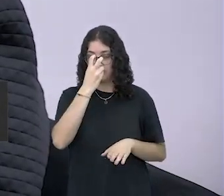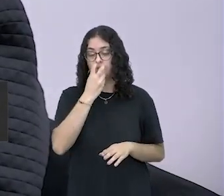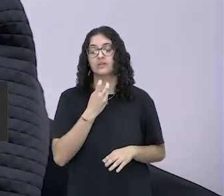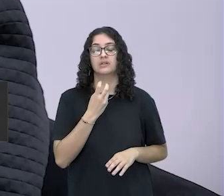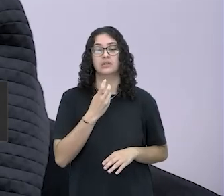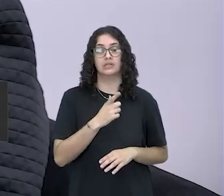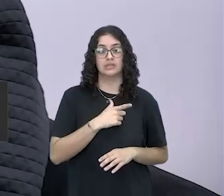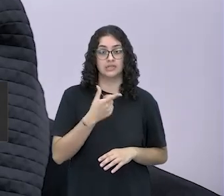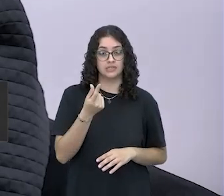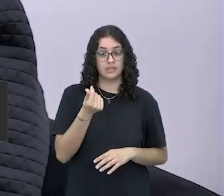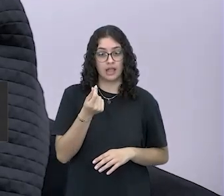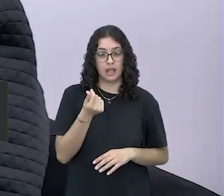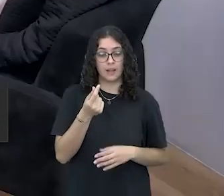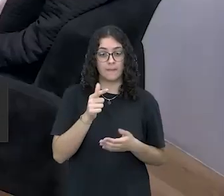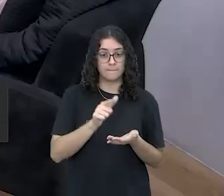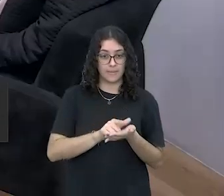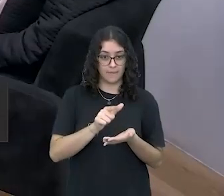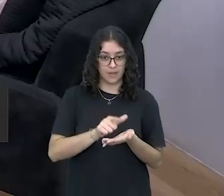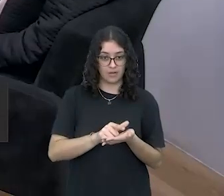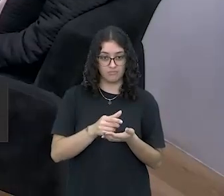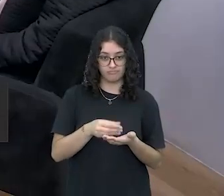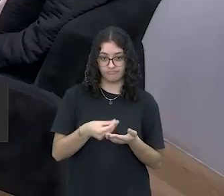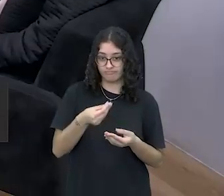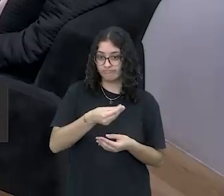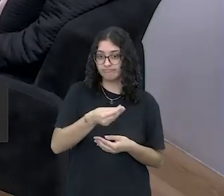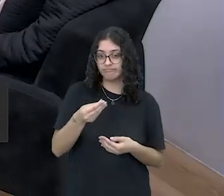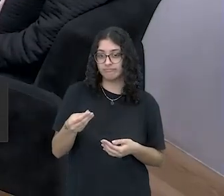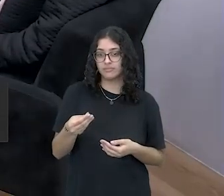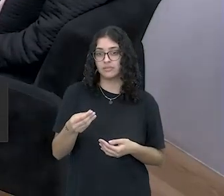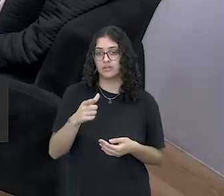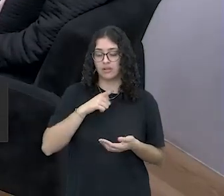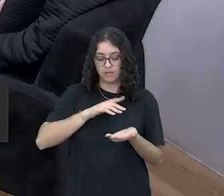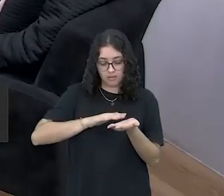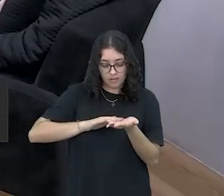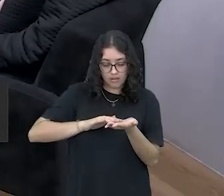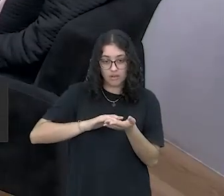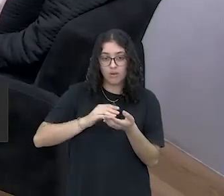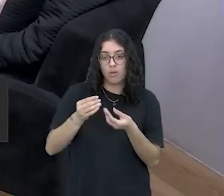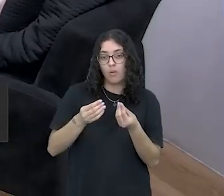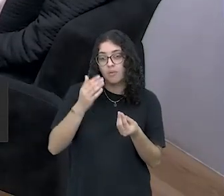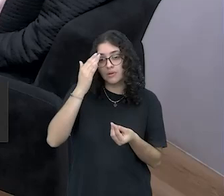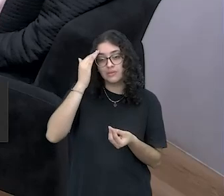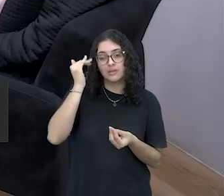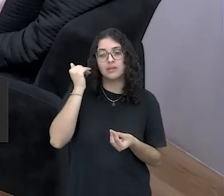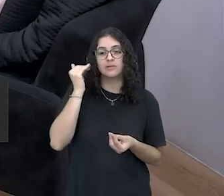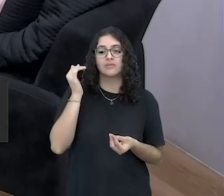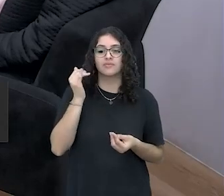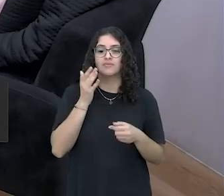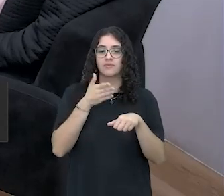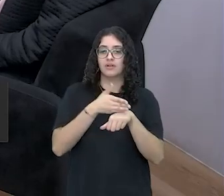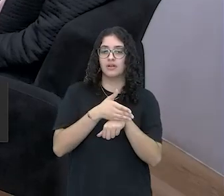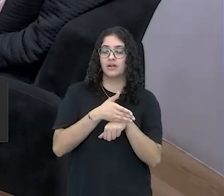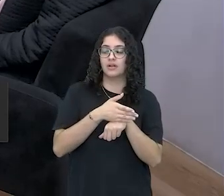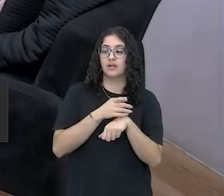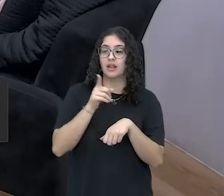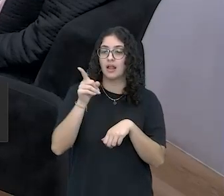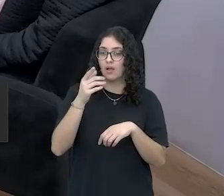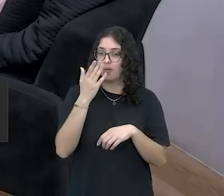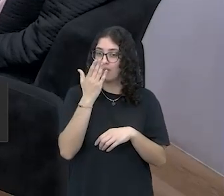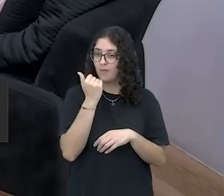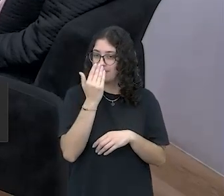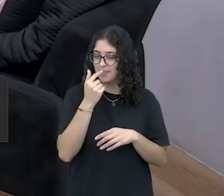dinheirinhos de papel e tudo, a gente colocava braille para ele saber. Então, ele ia lá na cantina, quanto dá